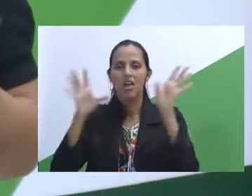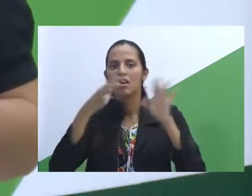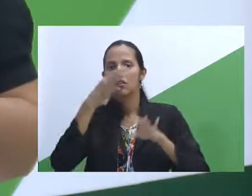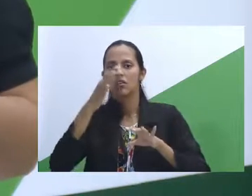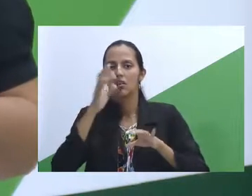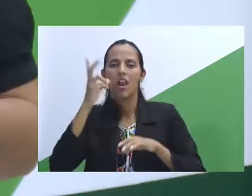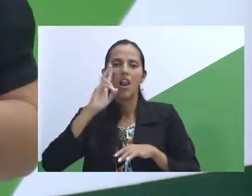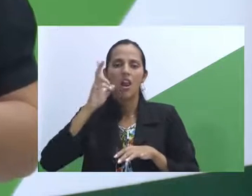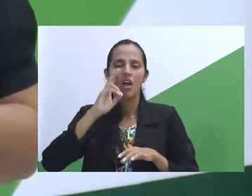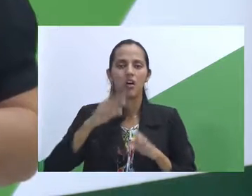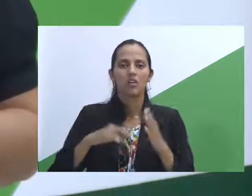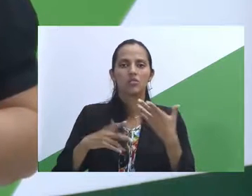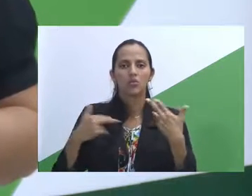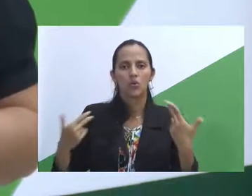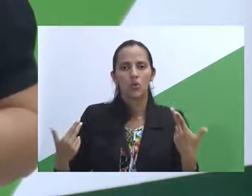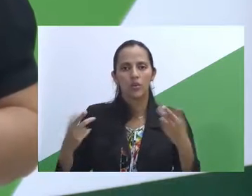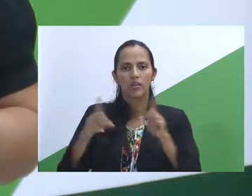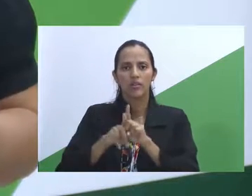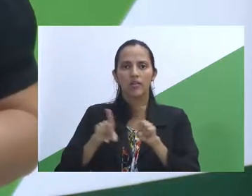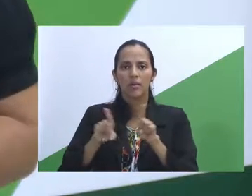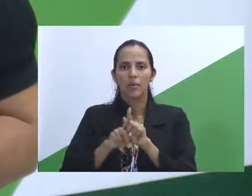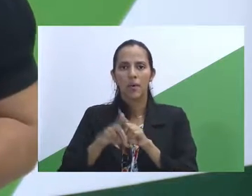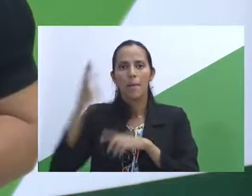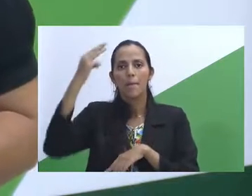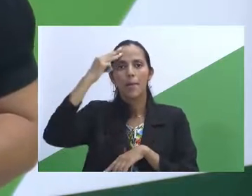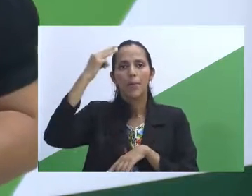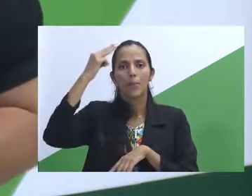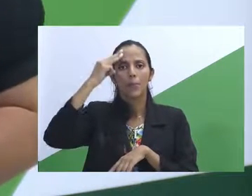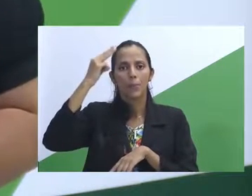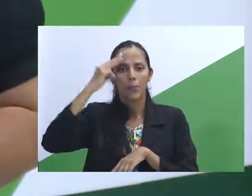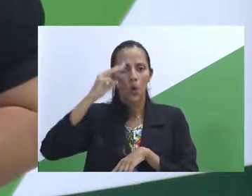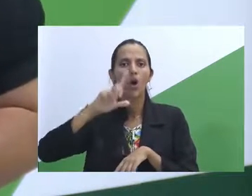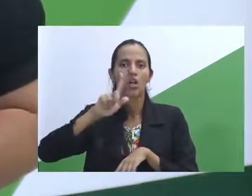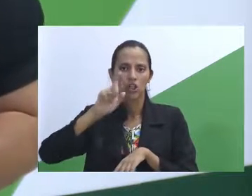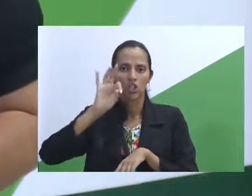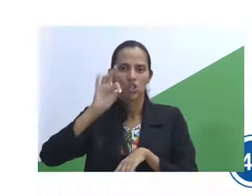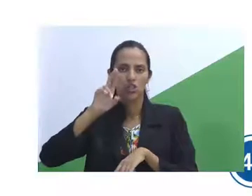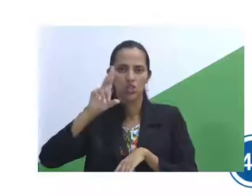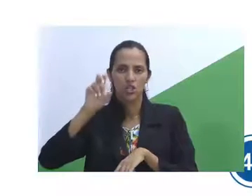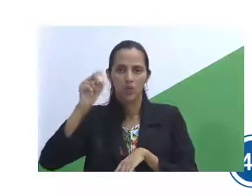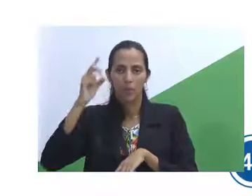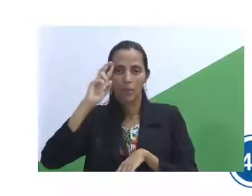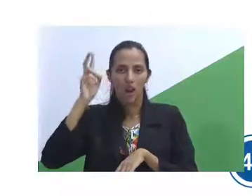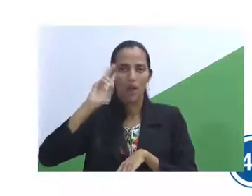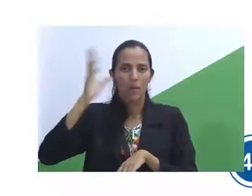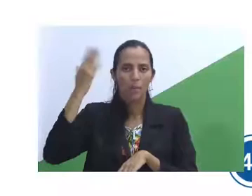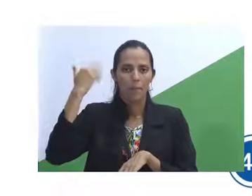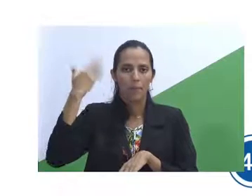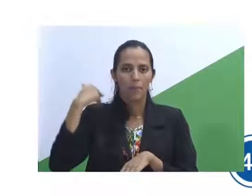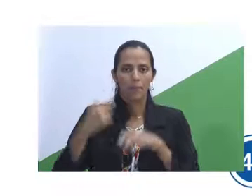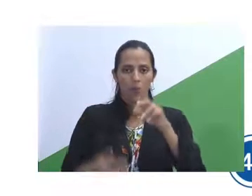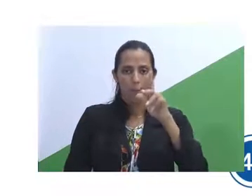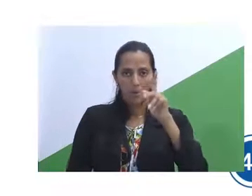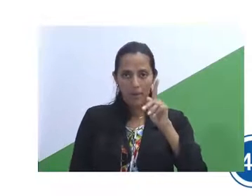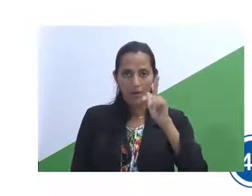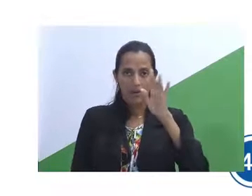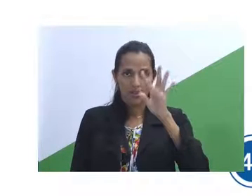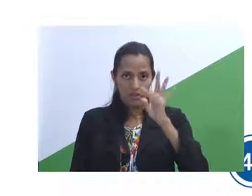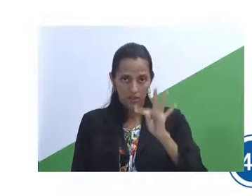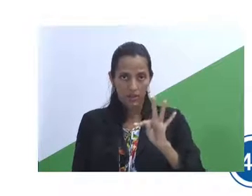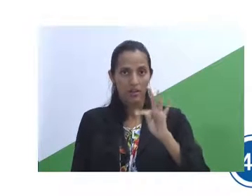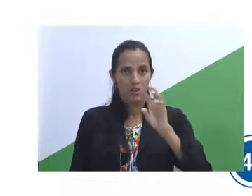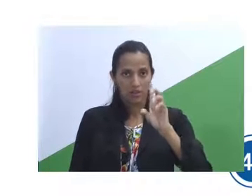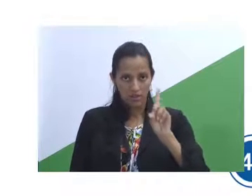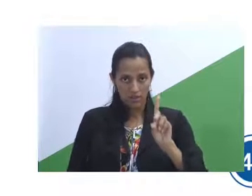muito lembrado, ainda fica vivendo, na verdade, a memória, então, do Getúlio. O próximo partido, é o PTD, Partido